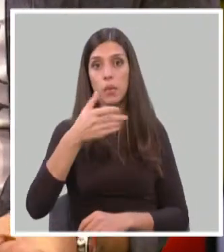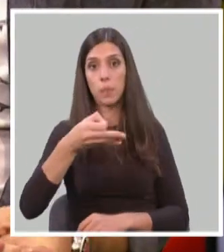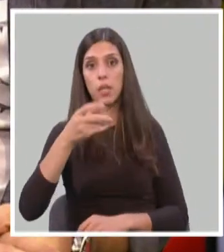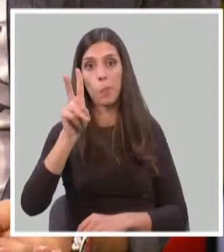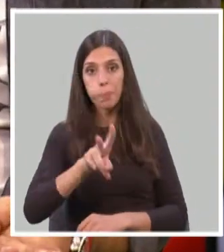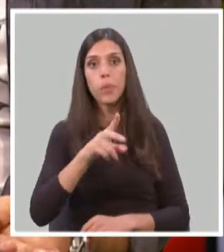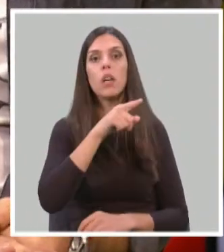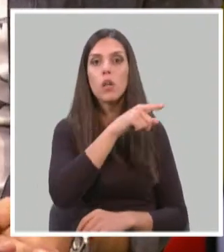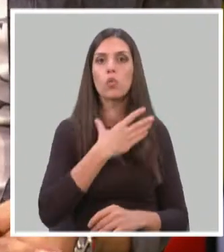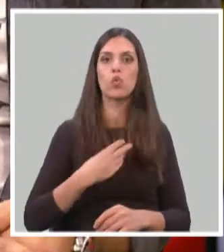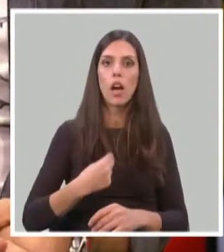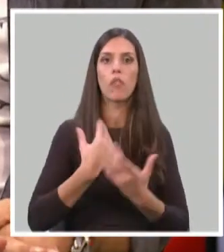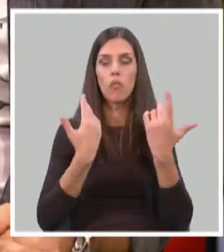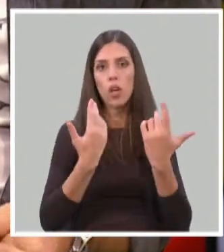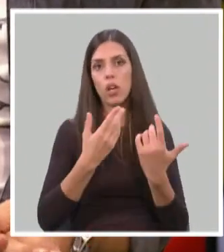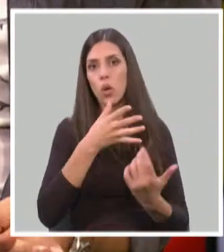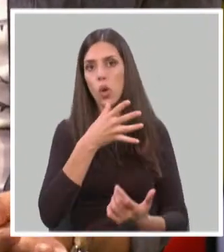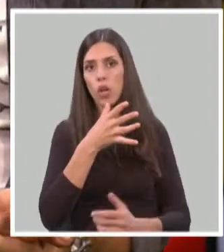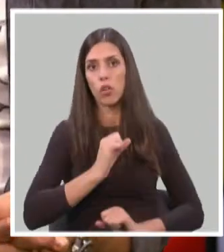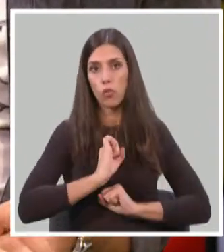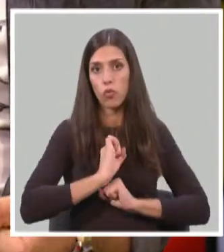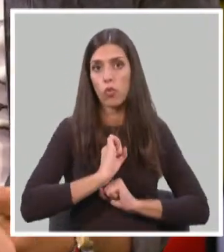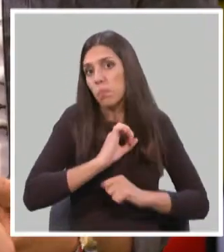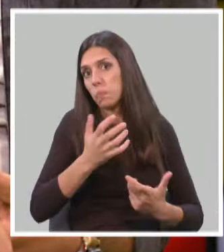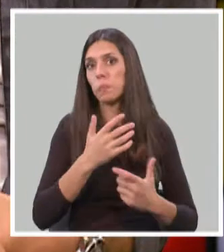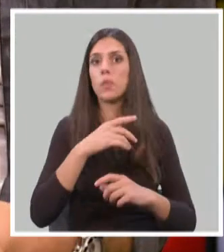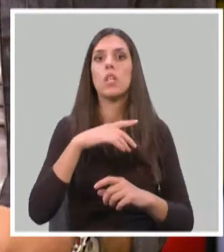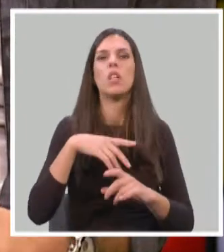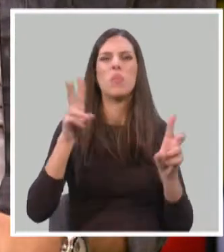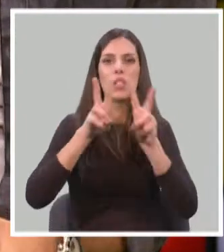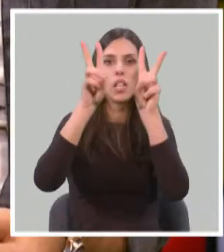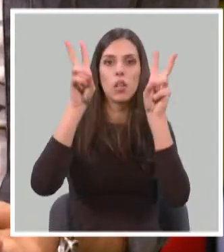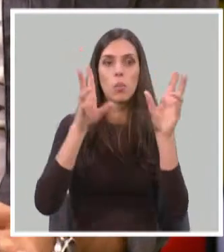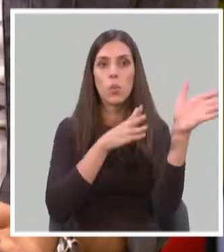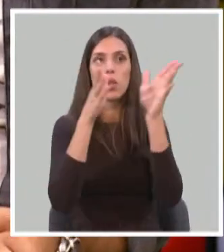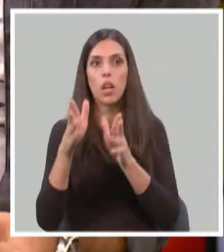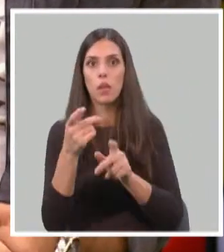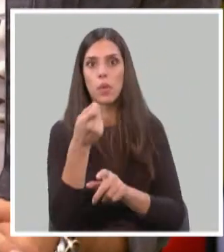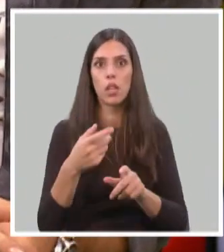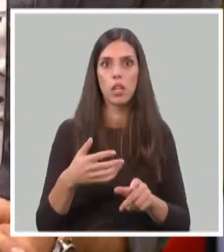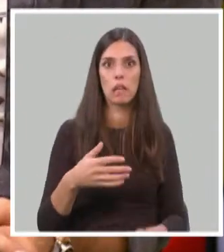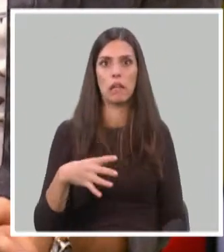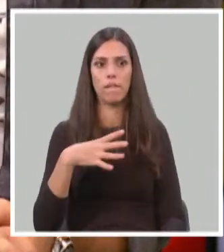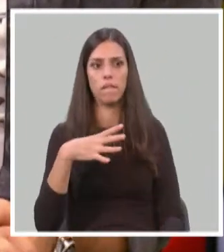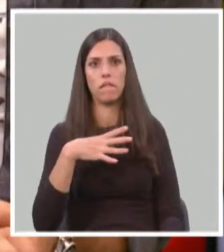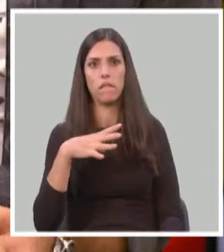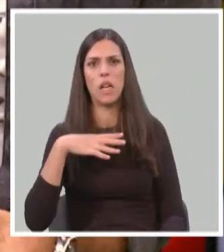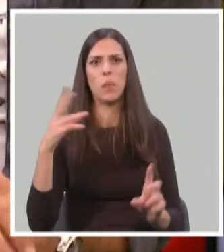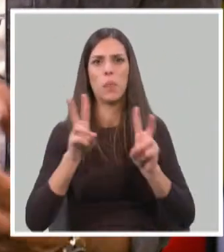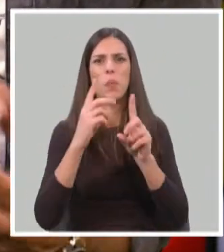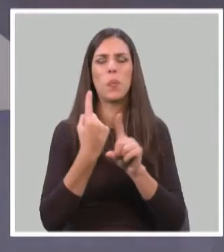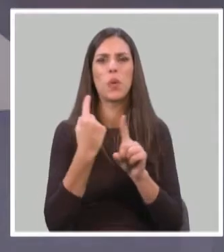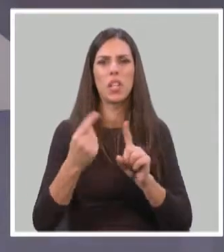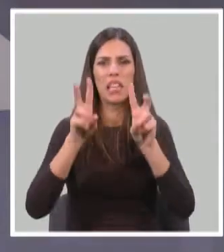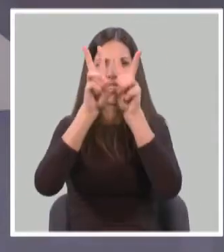resolveu arriscar. Por outro lado, fiquei muito assustado porque O Segredo da Alheira era talvez o pior título da história